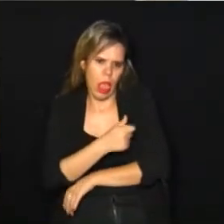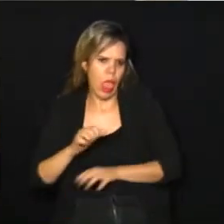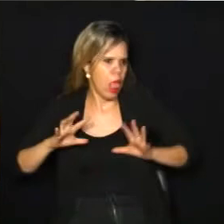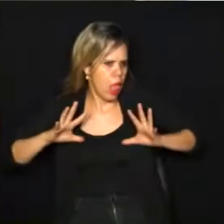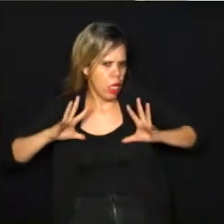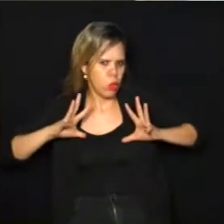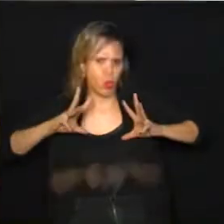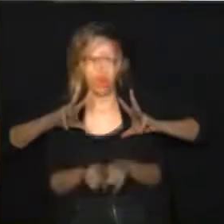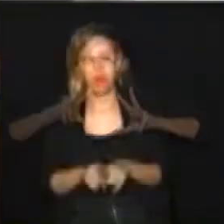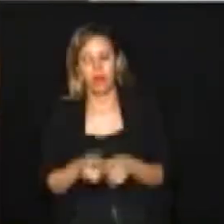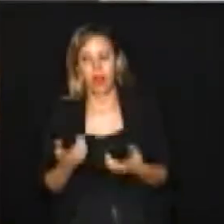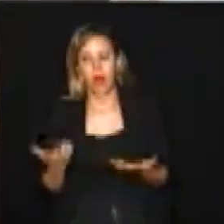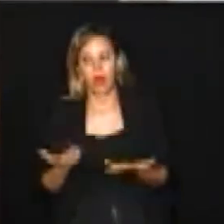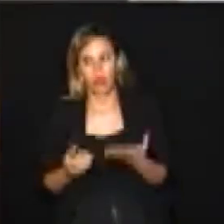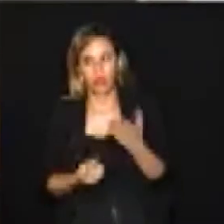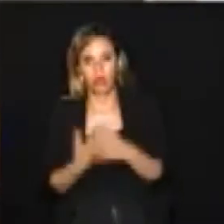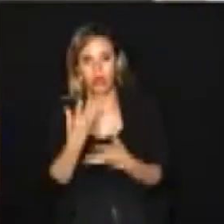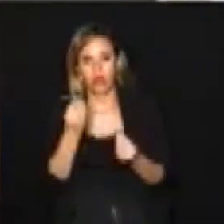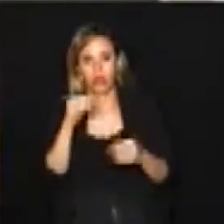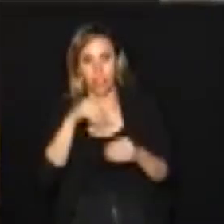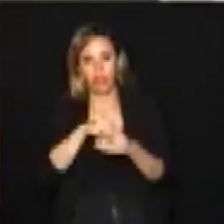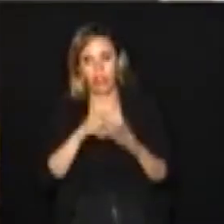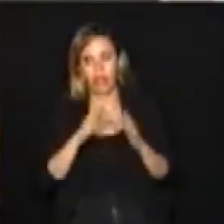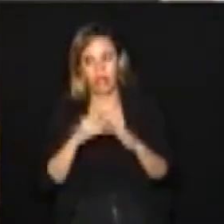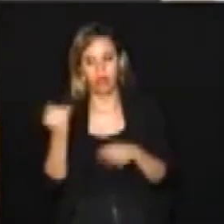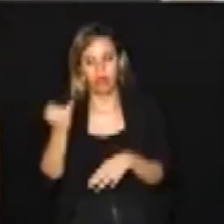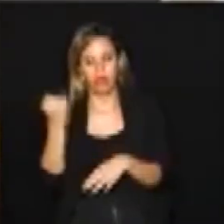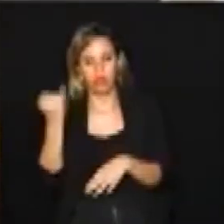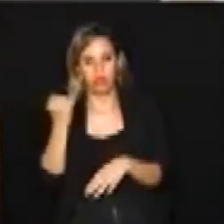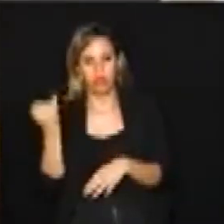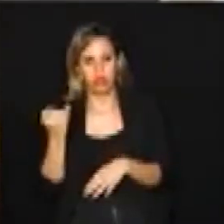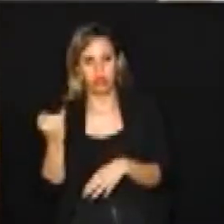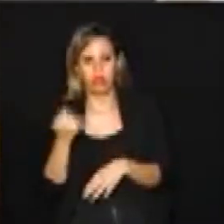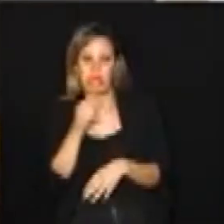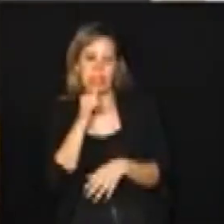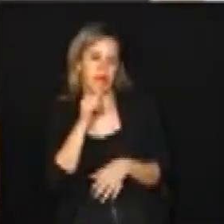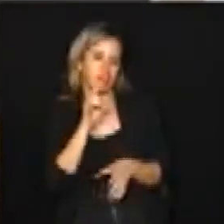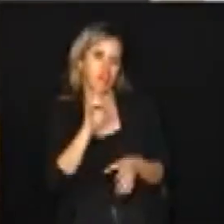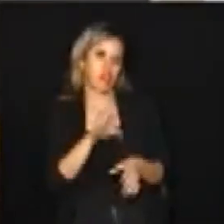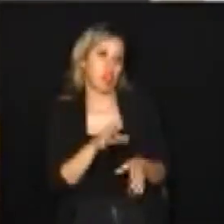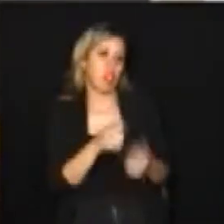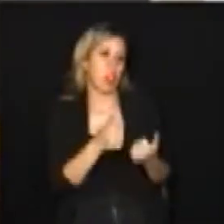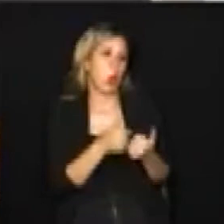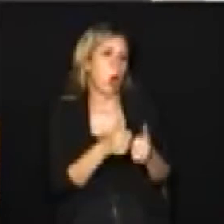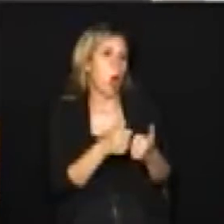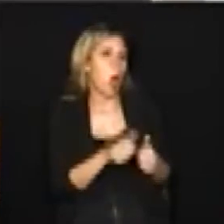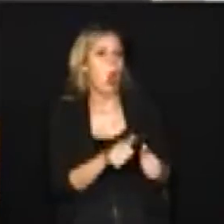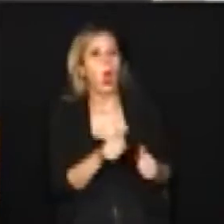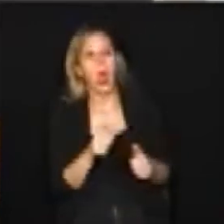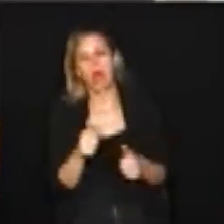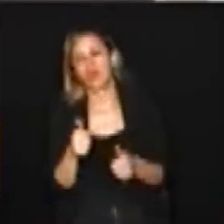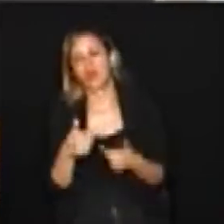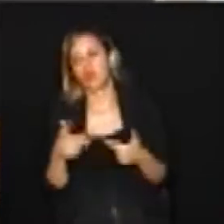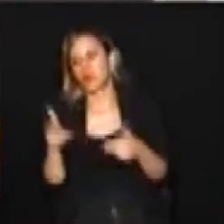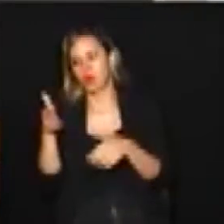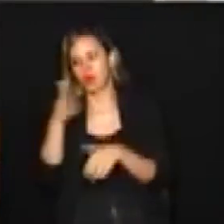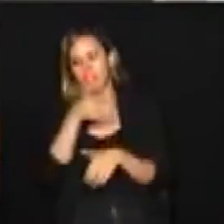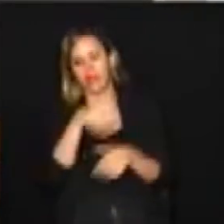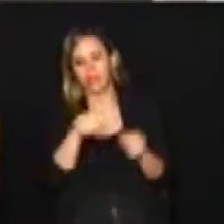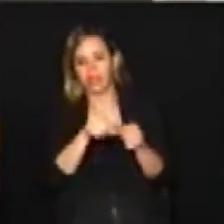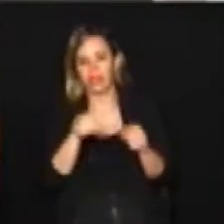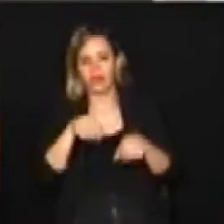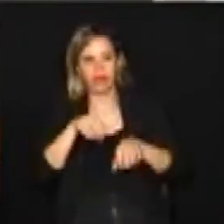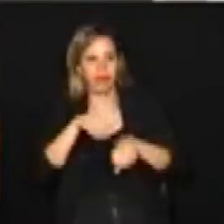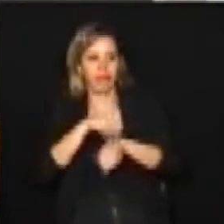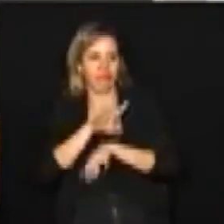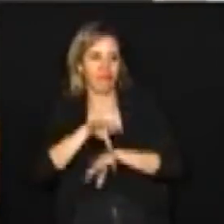toda a nossa população. Hoje, muito mais importante do que transporte coletivo, muito mais importante do que qualquer outro tipo de transmissão,